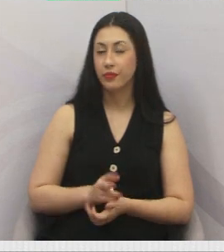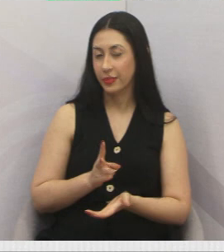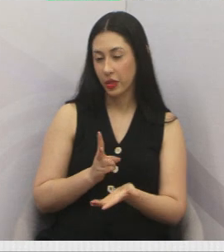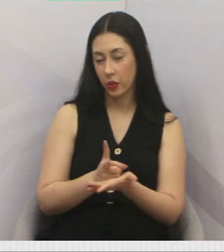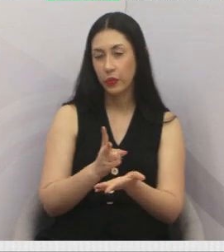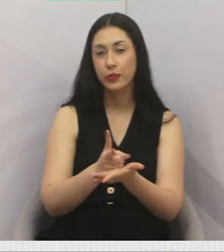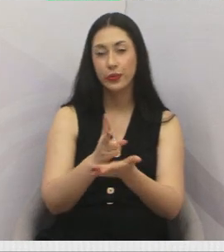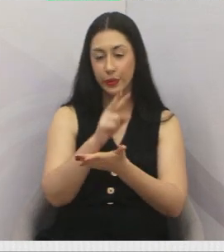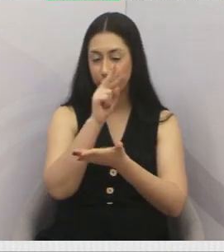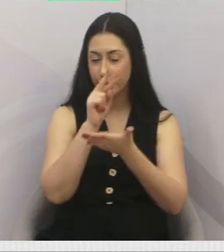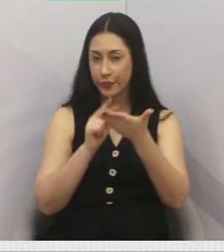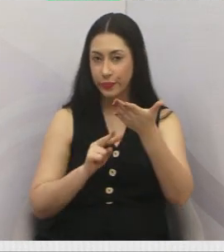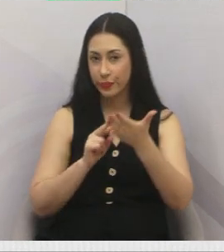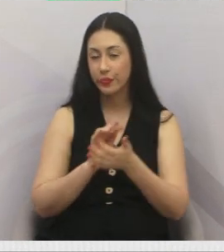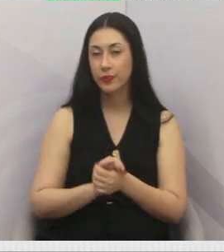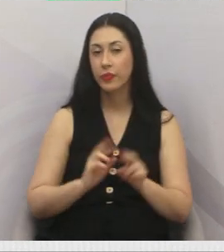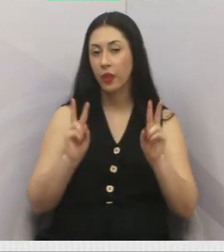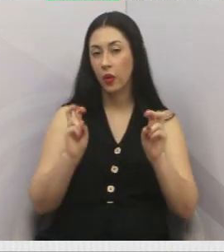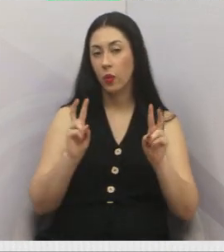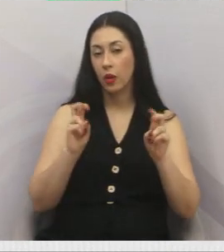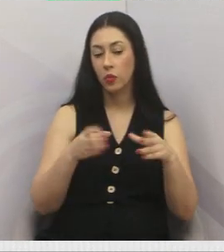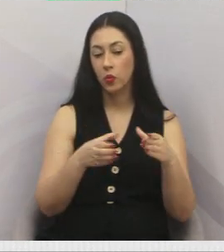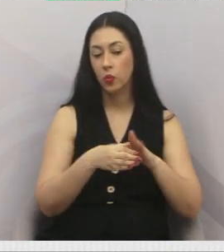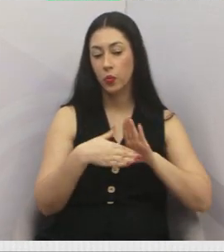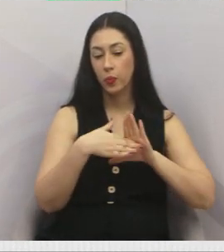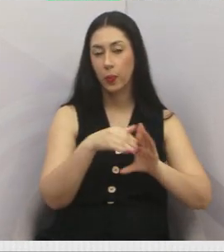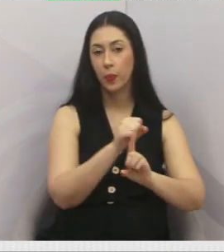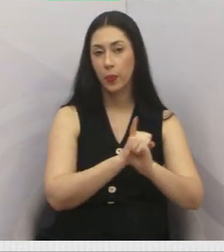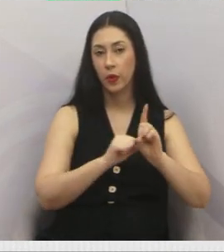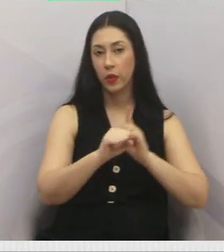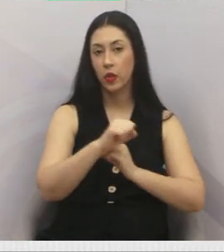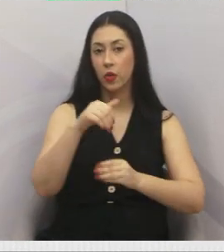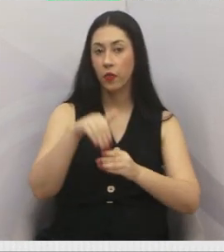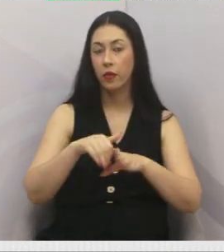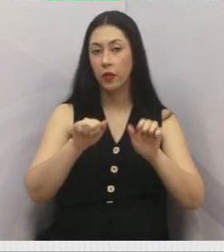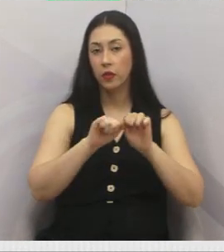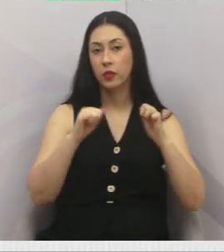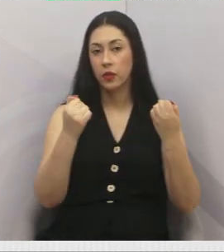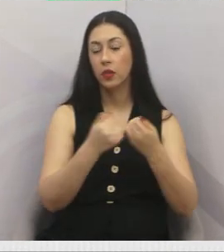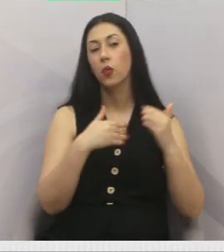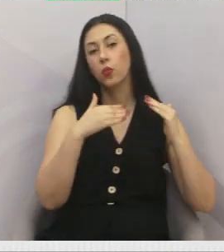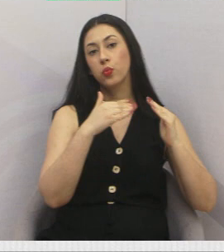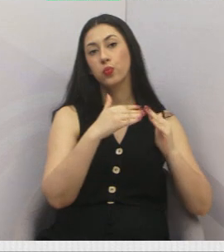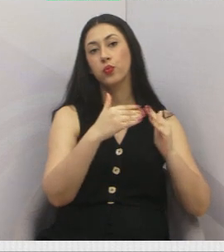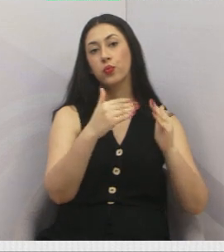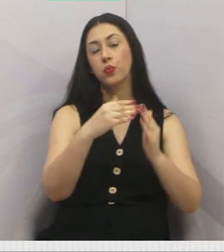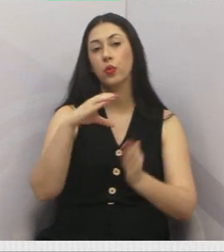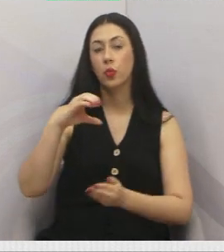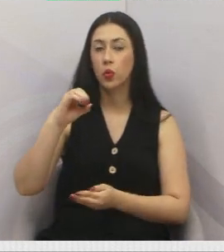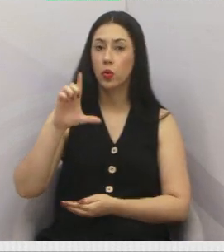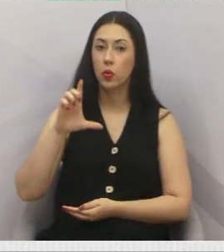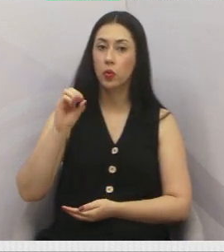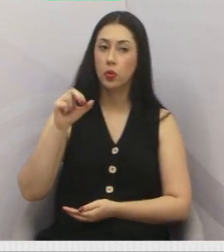Continuando a apuração. Segmento Movimentos Populares, um voto para a Associação dos Moradores de Jardim